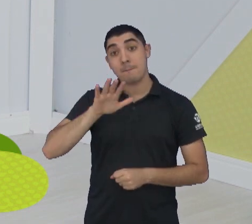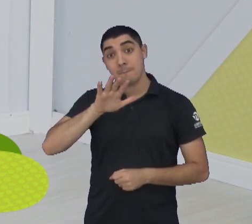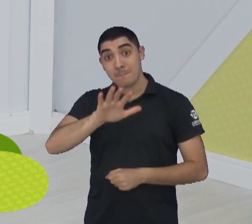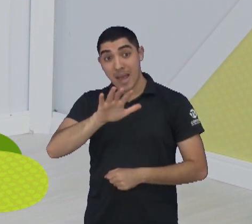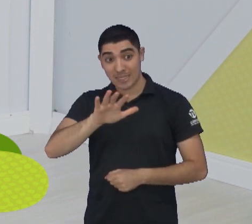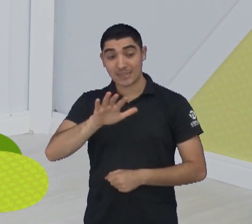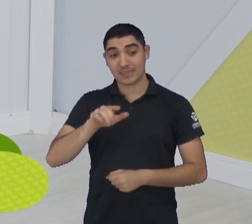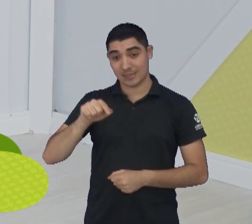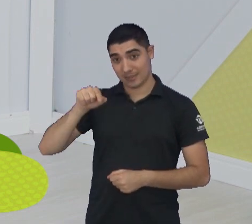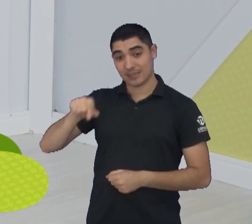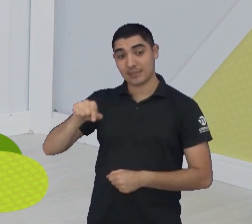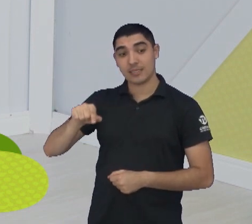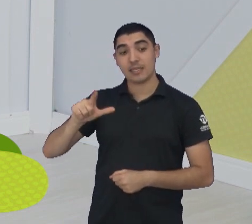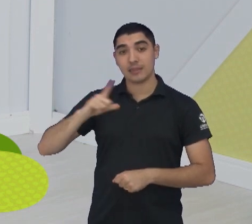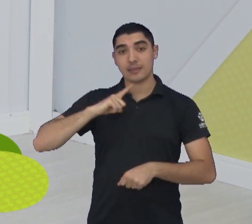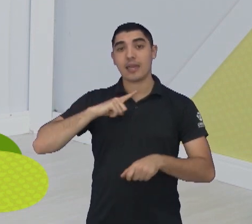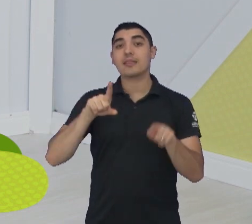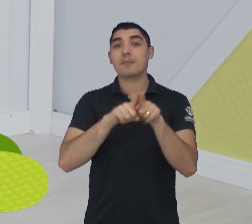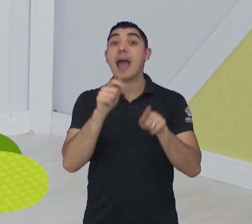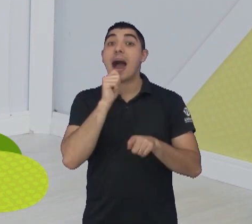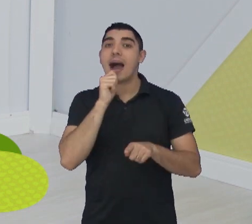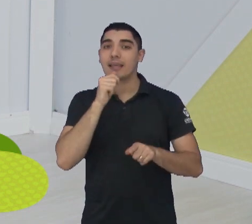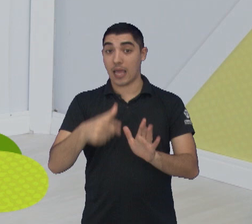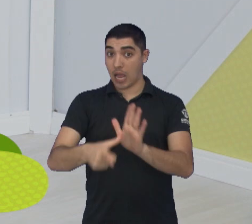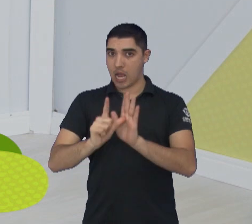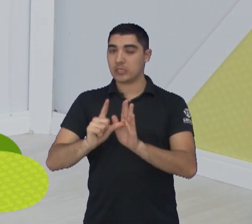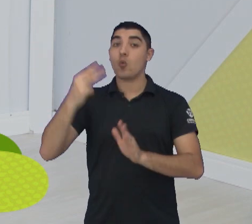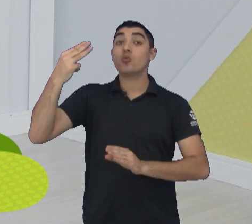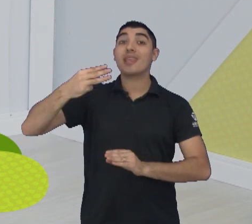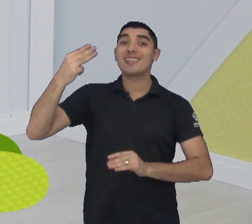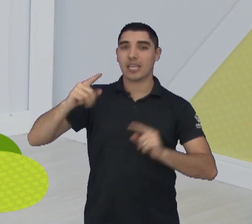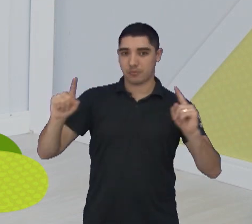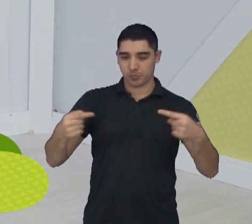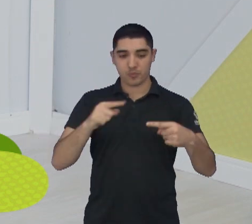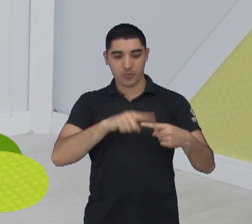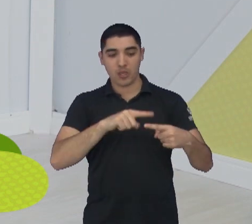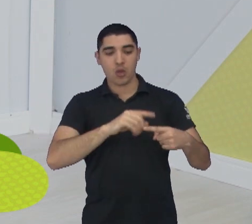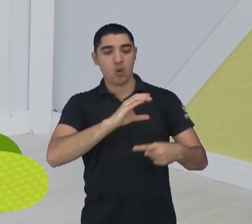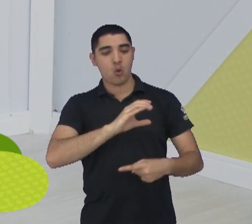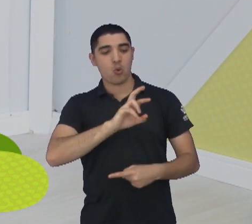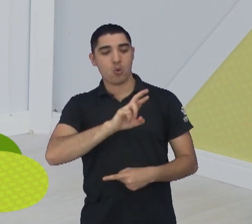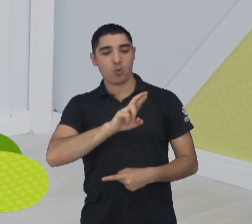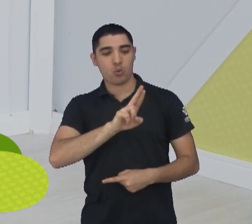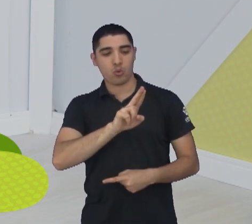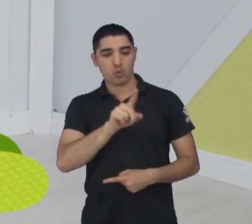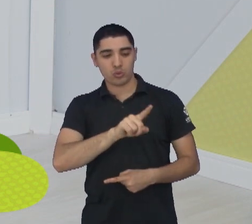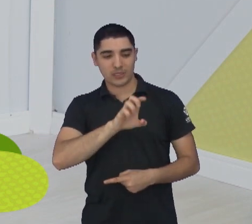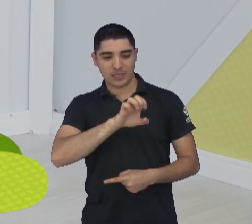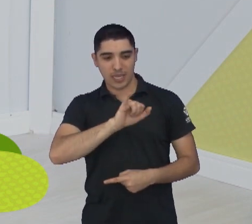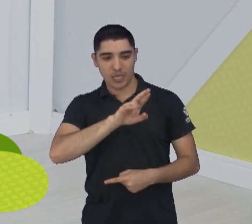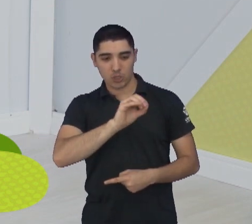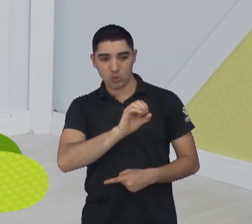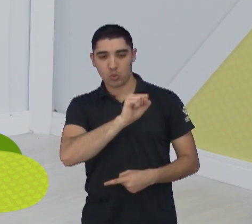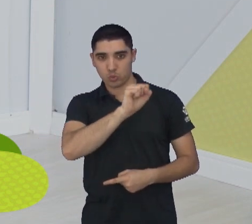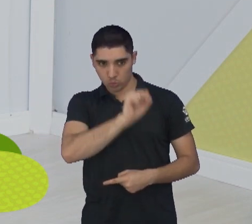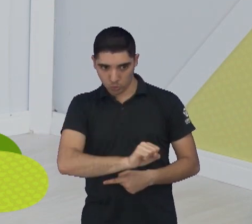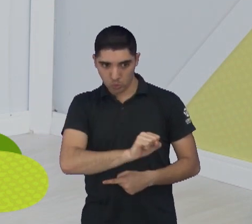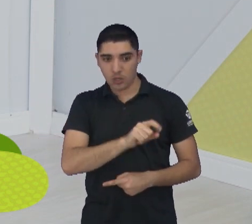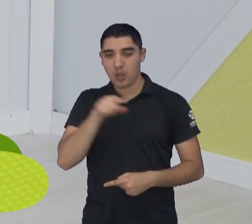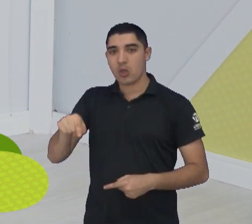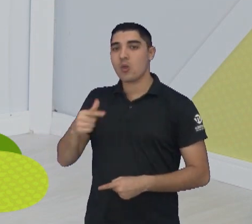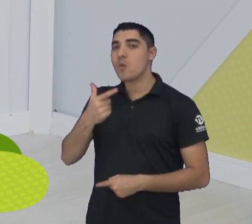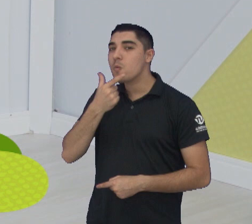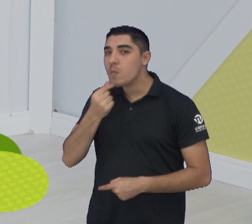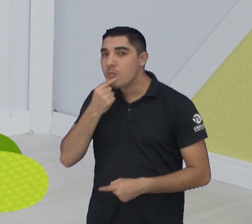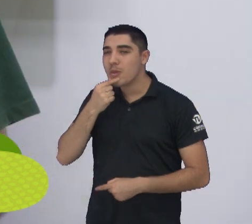final, acontece o jogo da disputa do 3º lugar, entre Cruzeiro do Sul e Moleques do Morro, para disputar aí o 3º lugar,